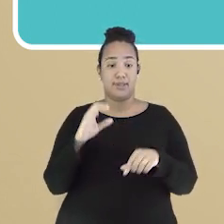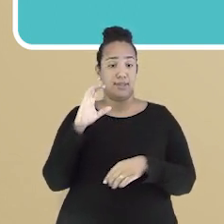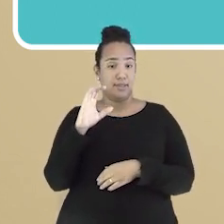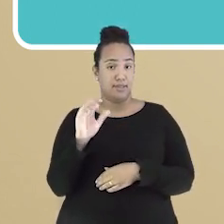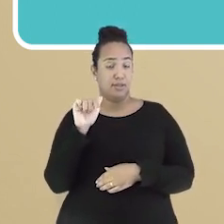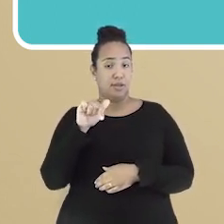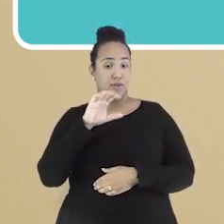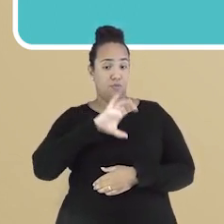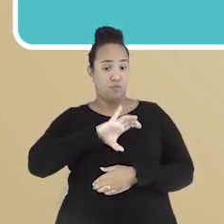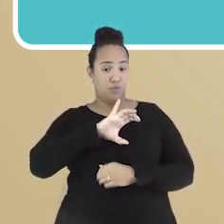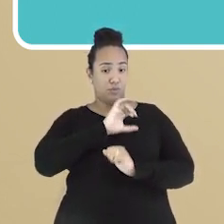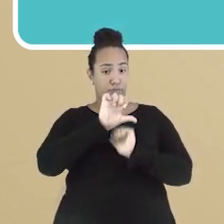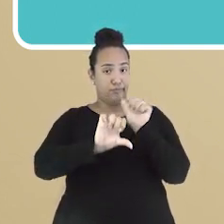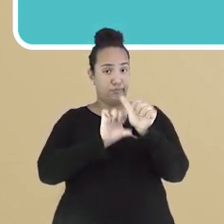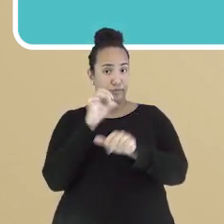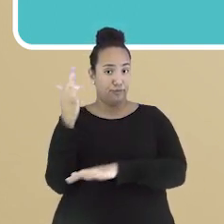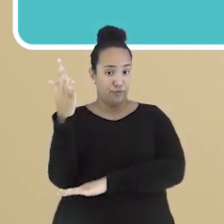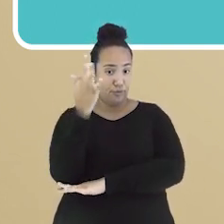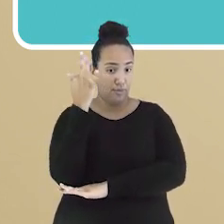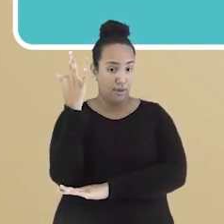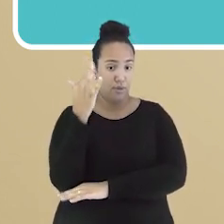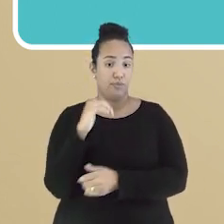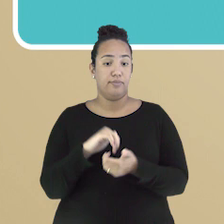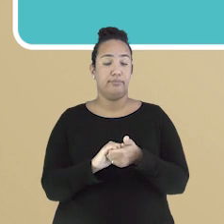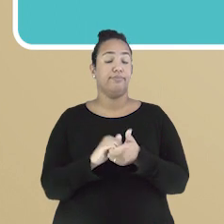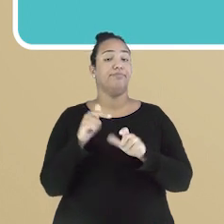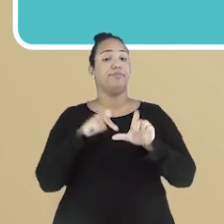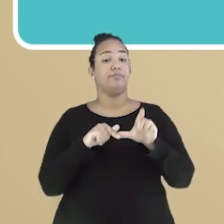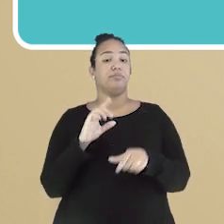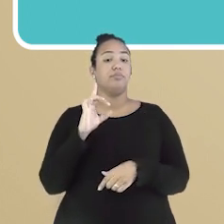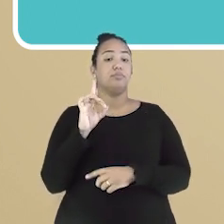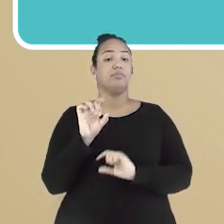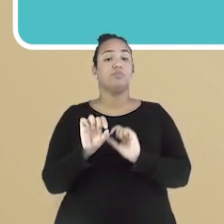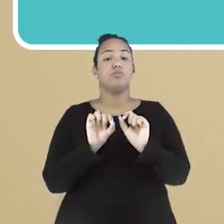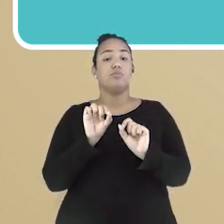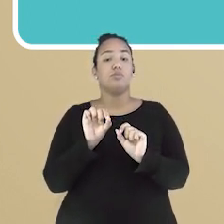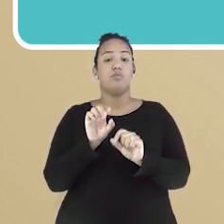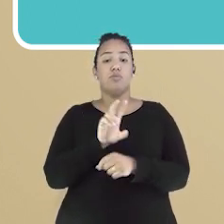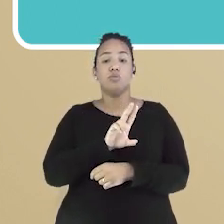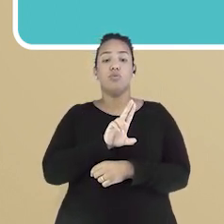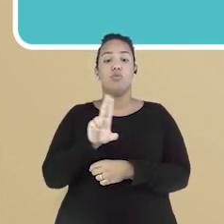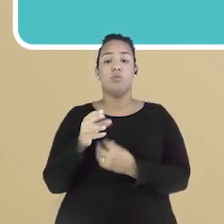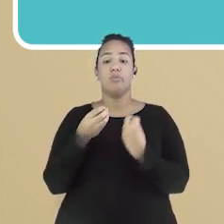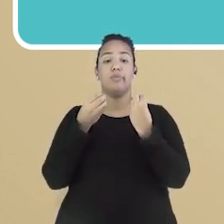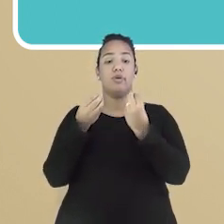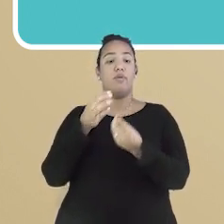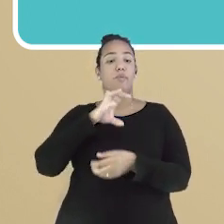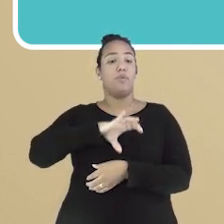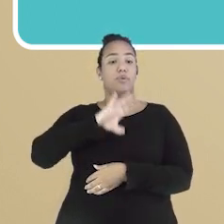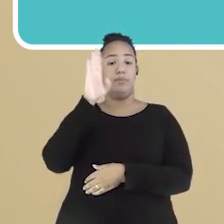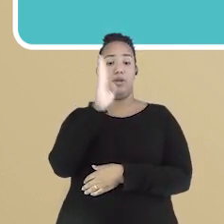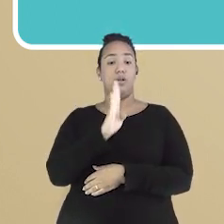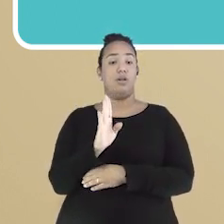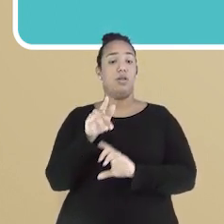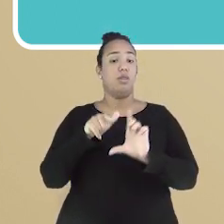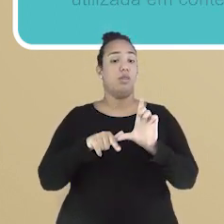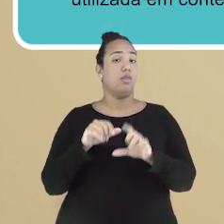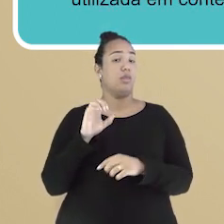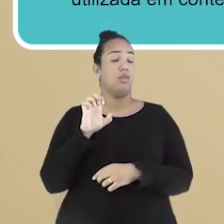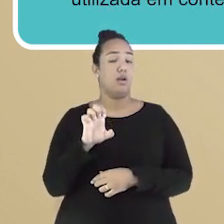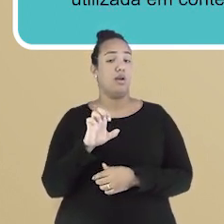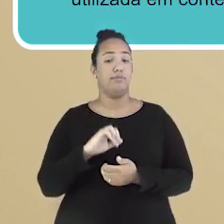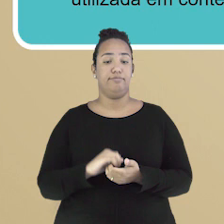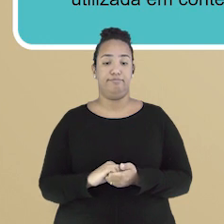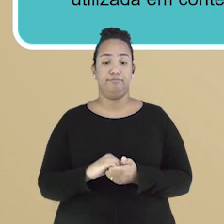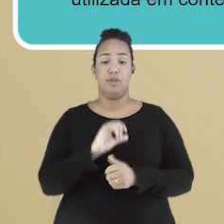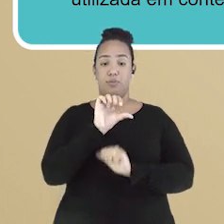Letra C. É uma variante formal do português. Letra D. É o outro nome dado ao português brasileiro. Ou letra